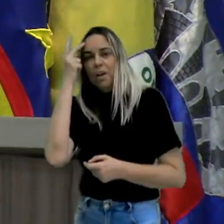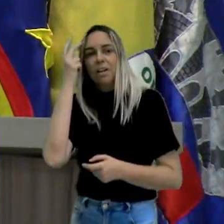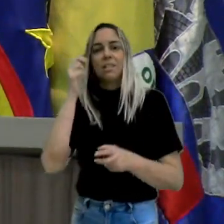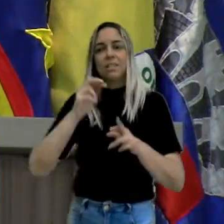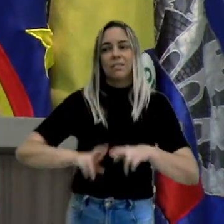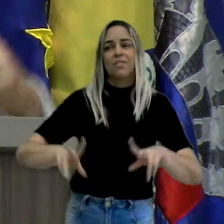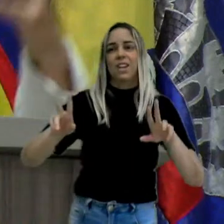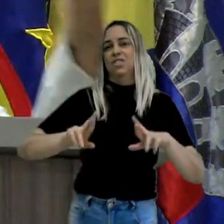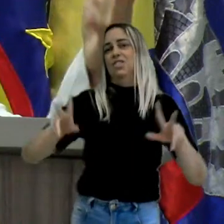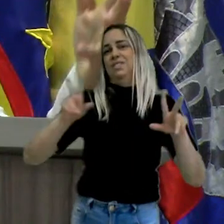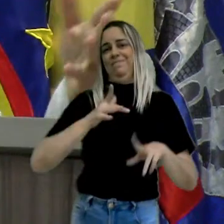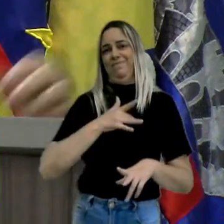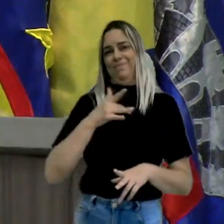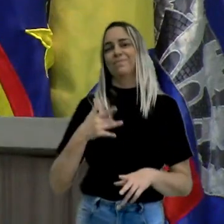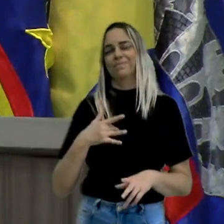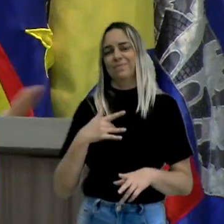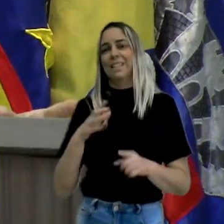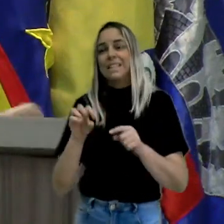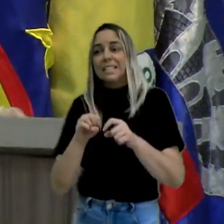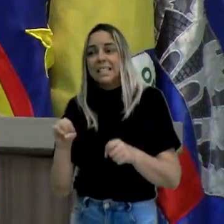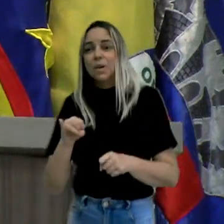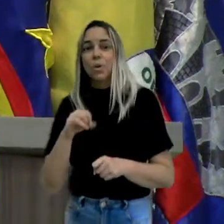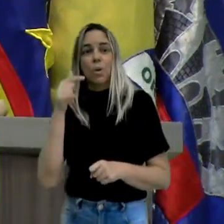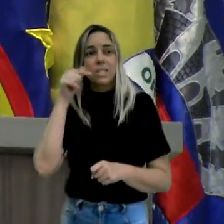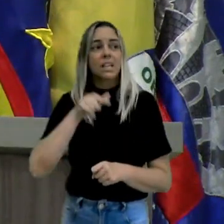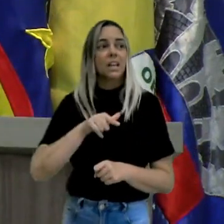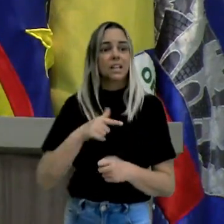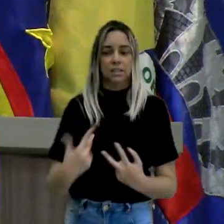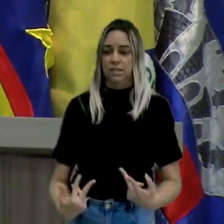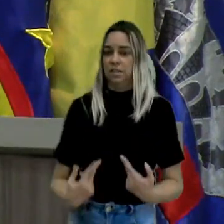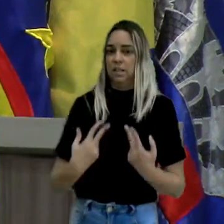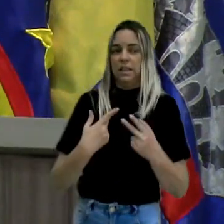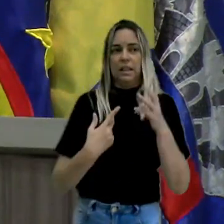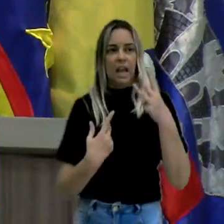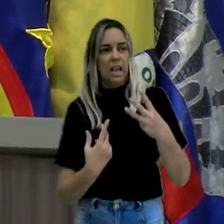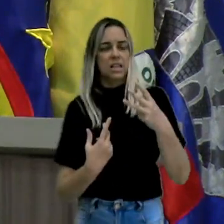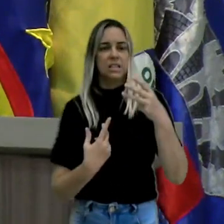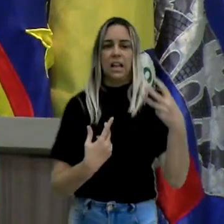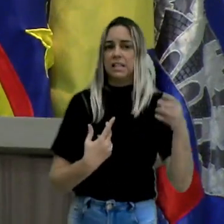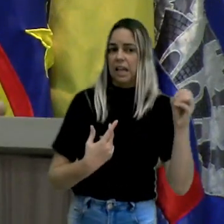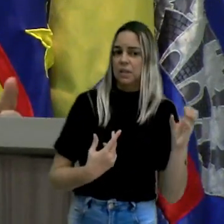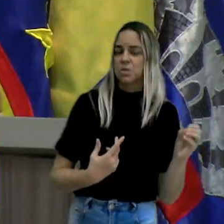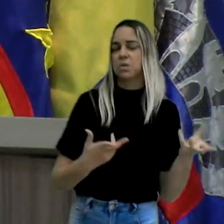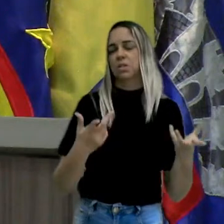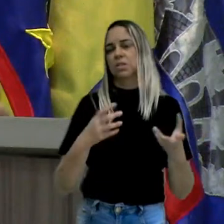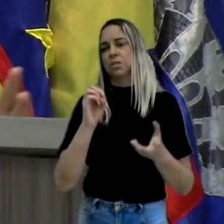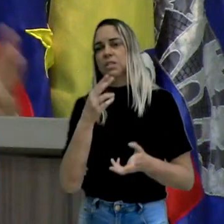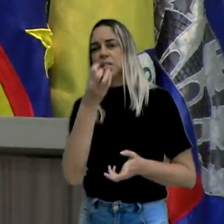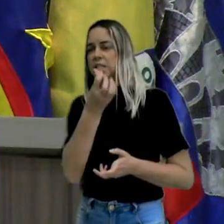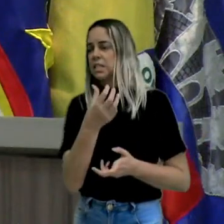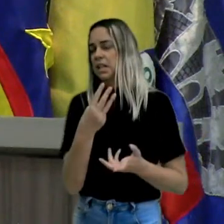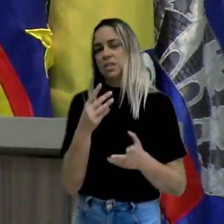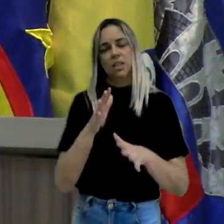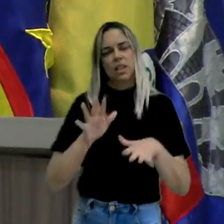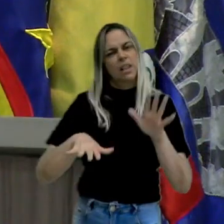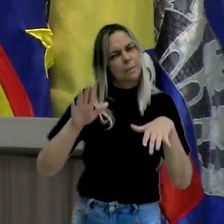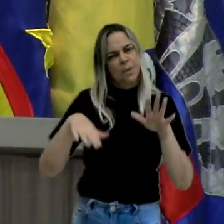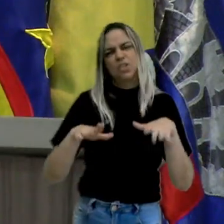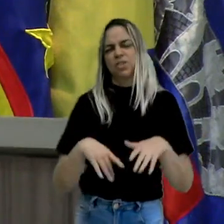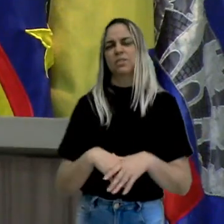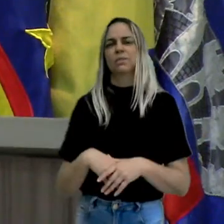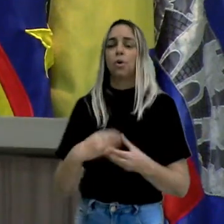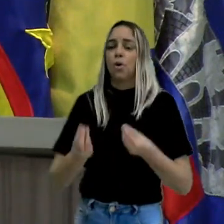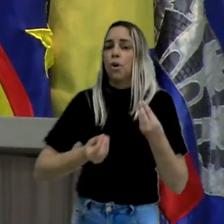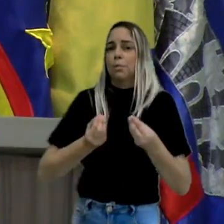vezes a pessoa diz, ah, mas se conseguir uma cirurgia por 3.400, 3.300, 3.600, mas depende do momento e da situação